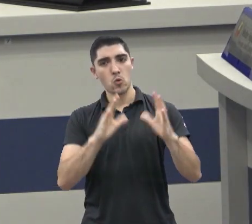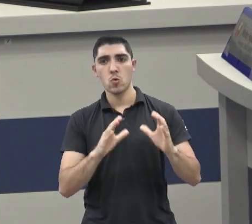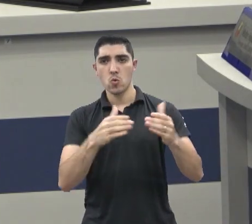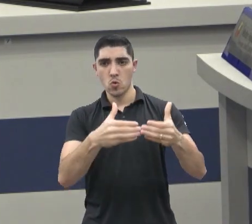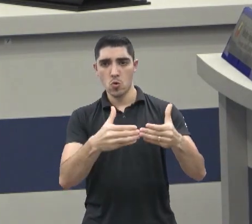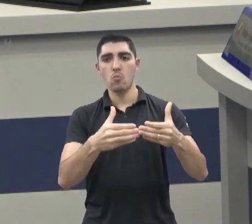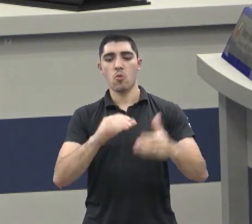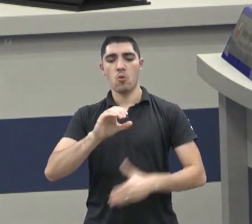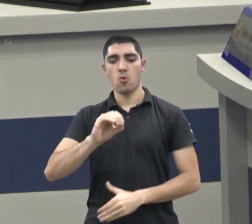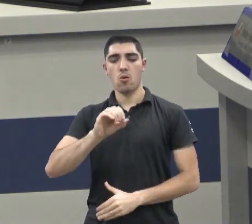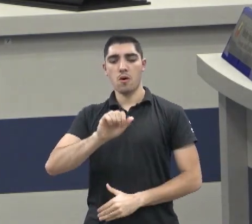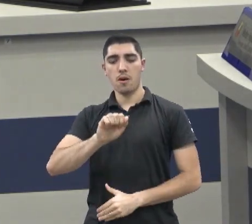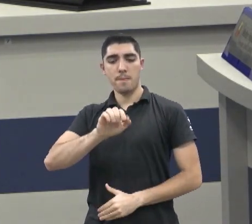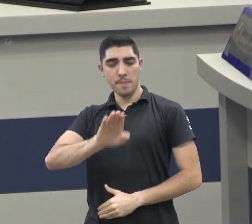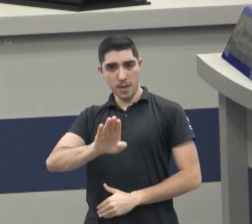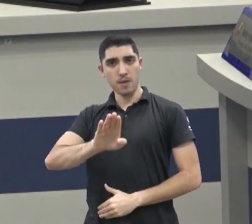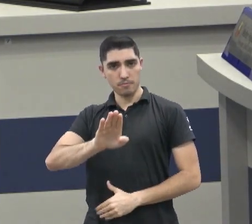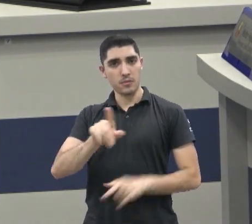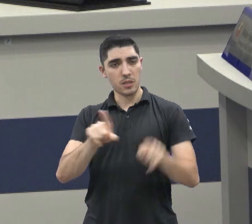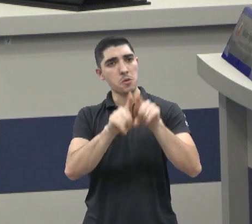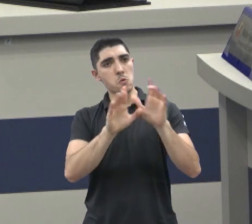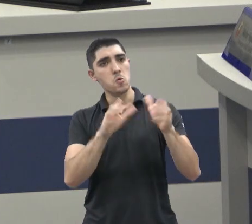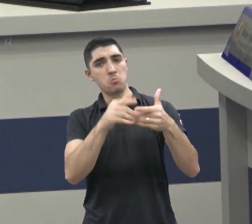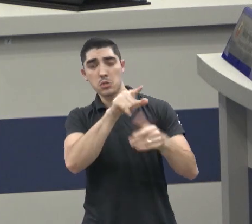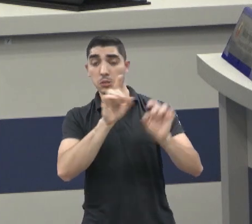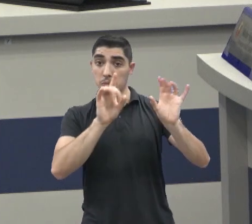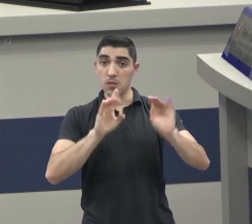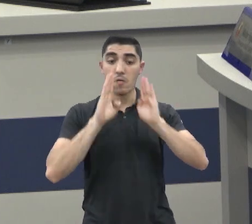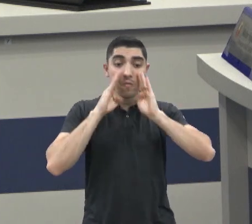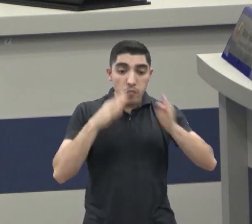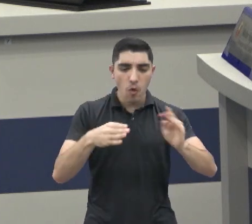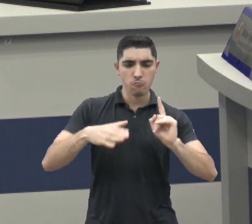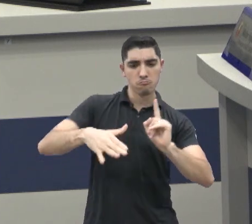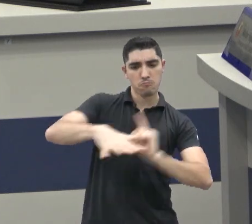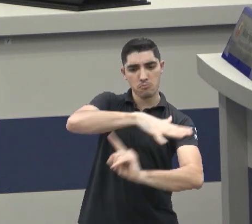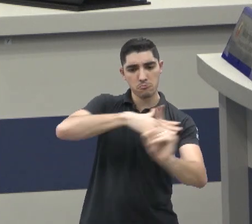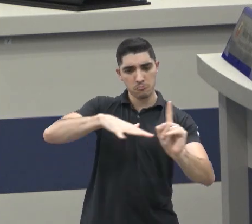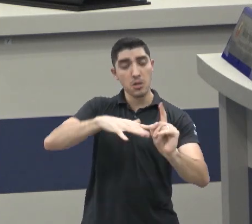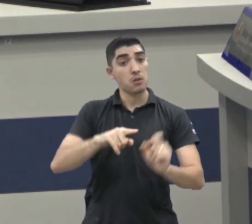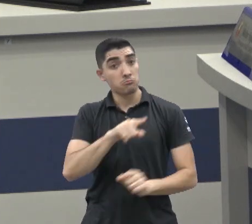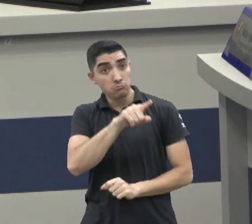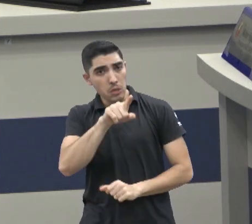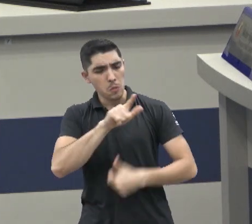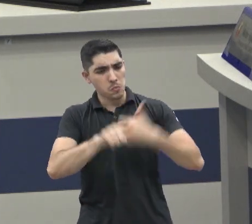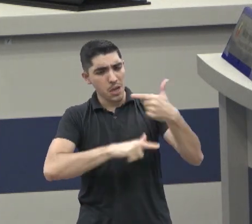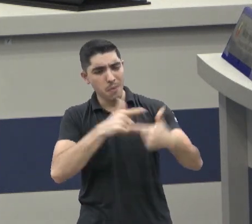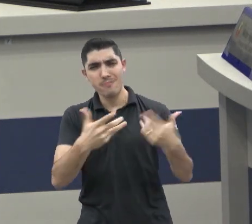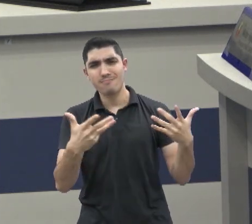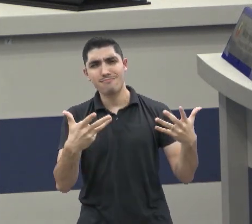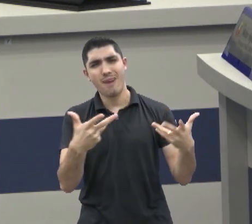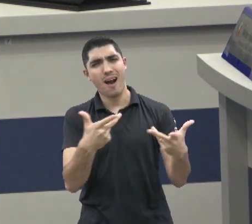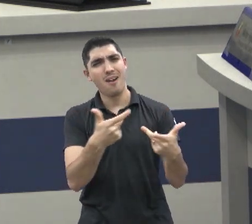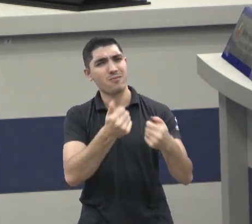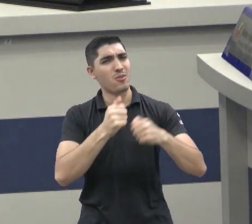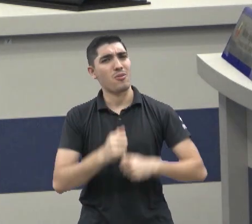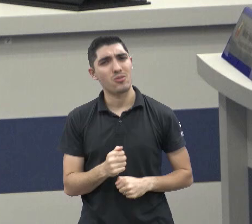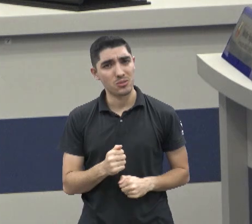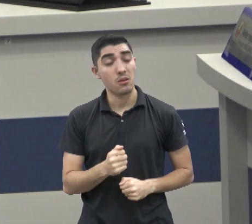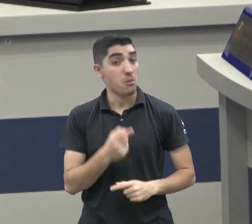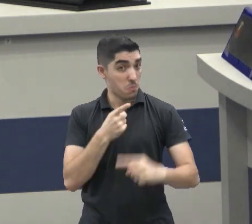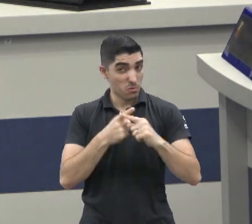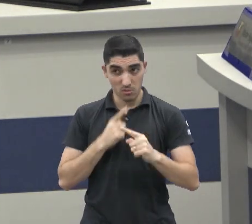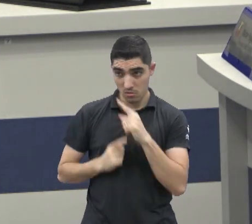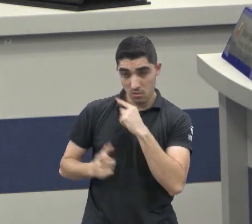Meio Ambiente. Vocês estão fazendo um trabalho sensacional aqui na cidade, porque esse governo que está